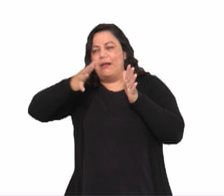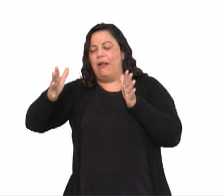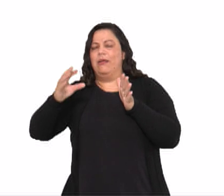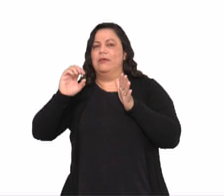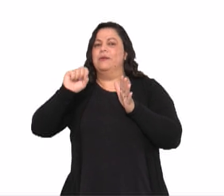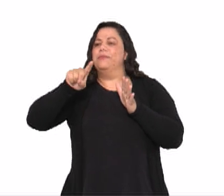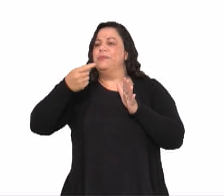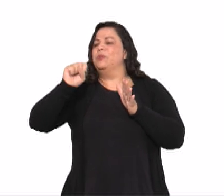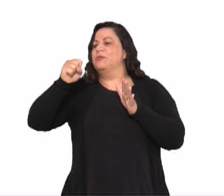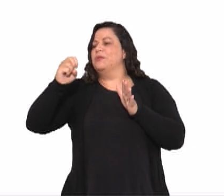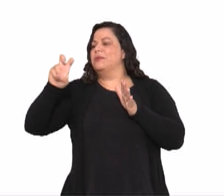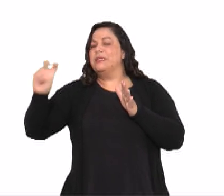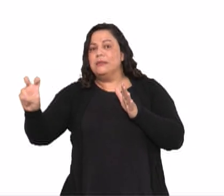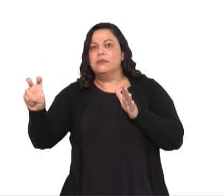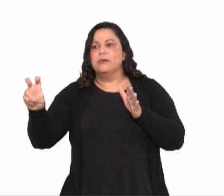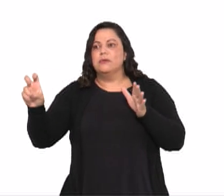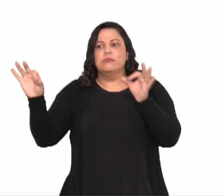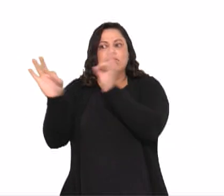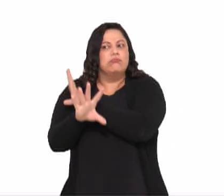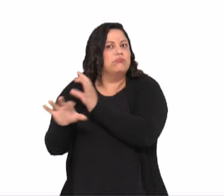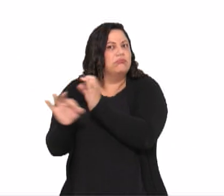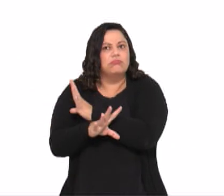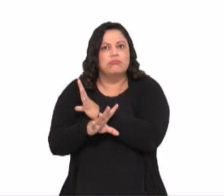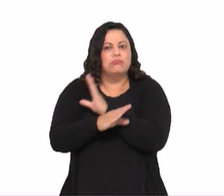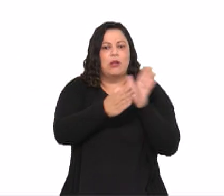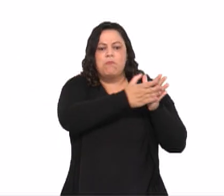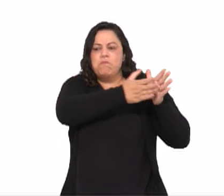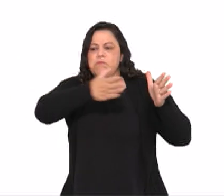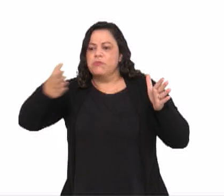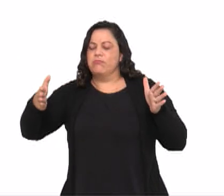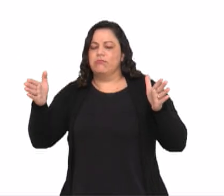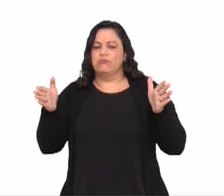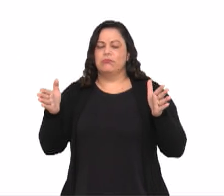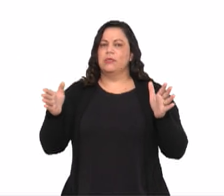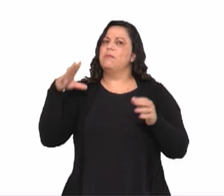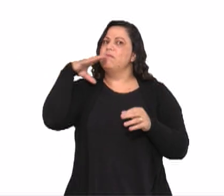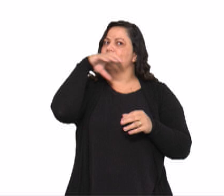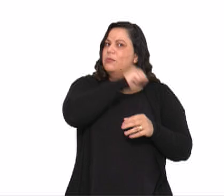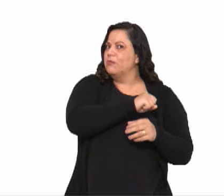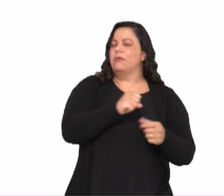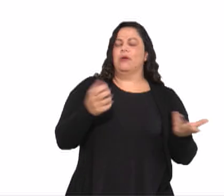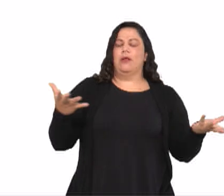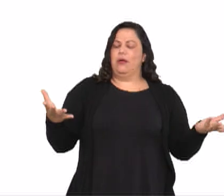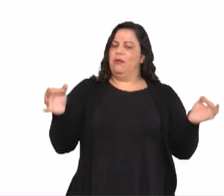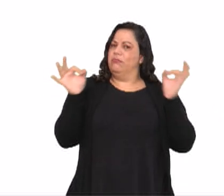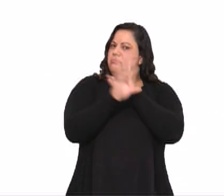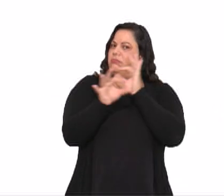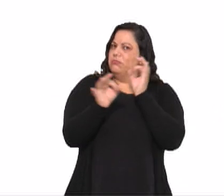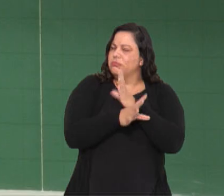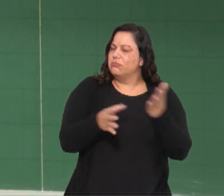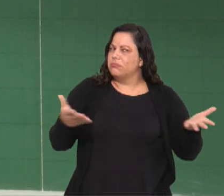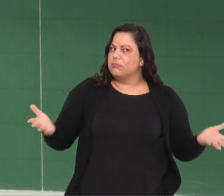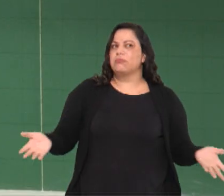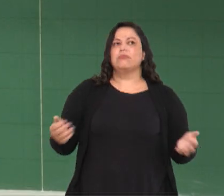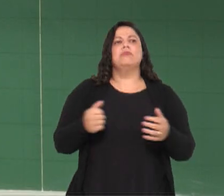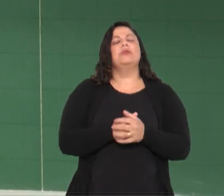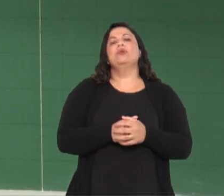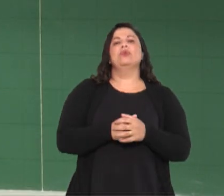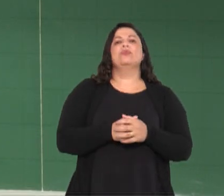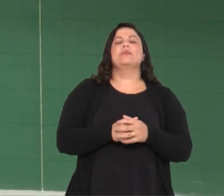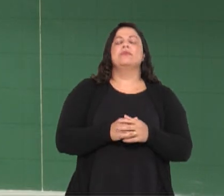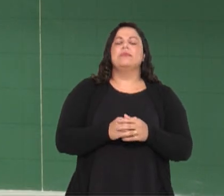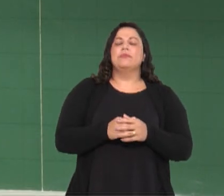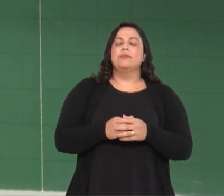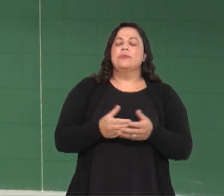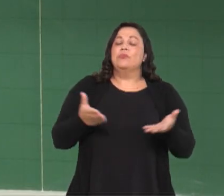terminou a construção. Veja que foi assim muito rápido, né? A construção para o contexto